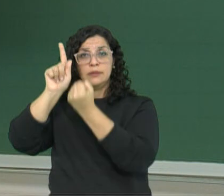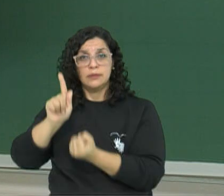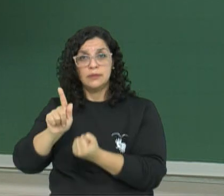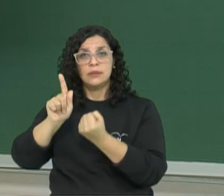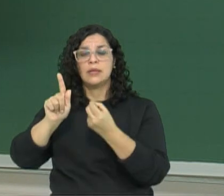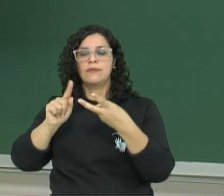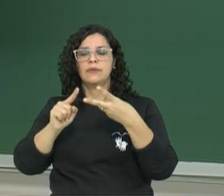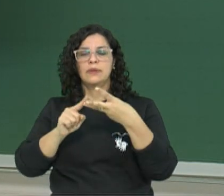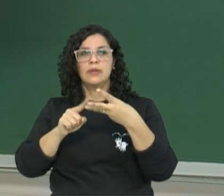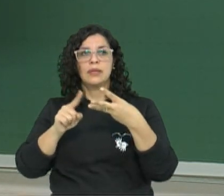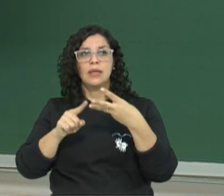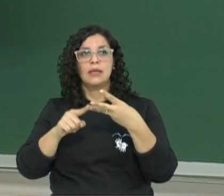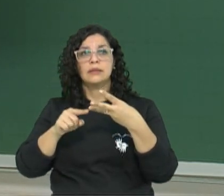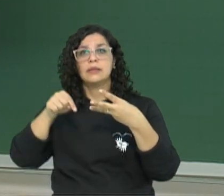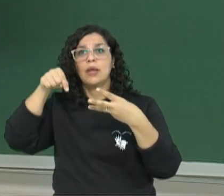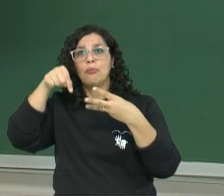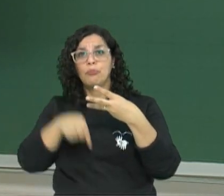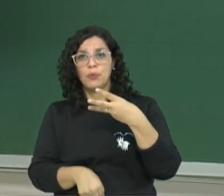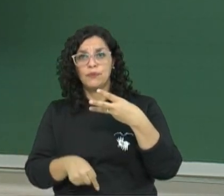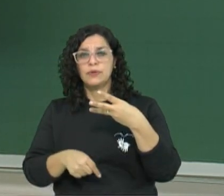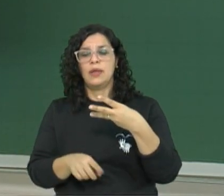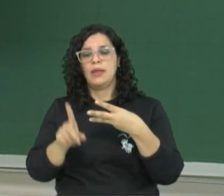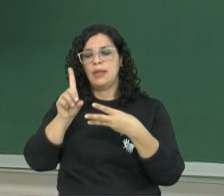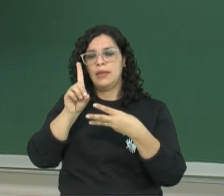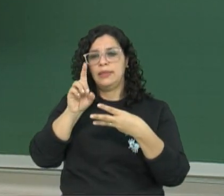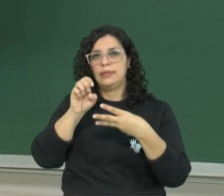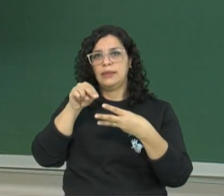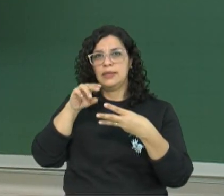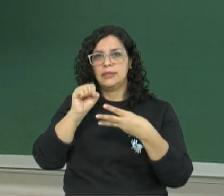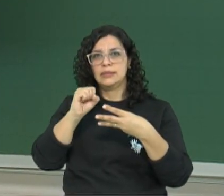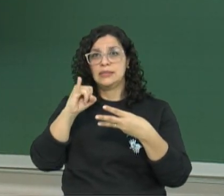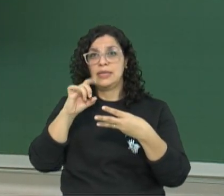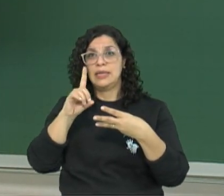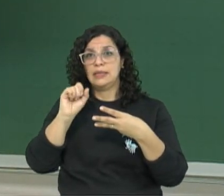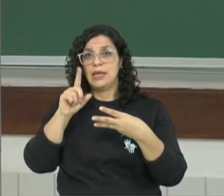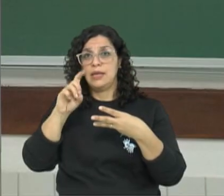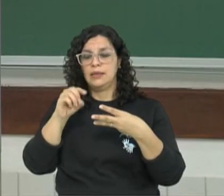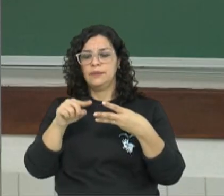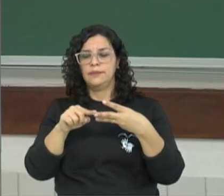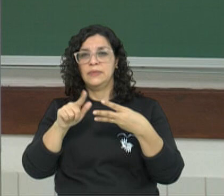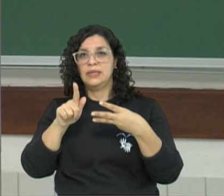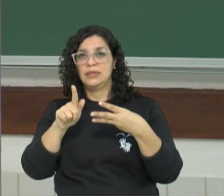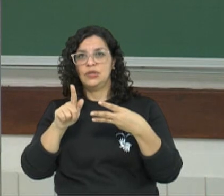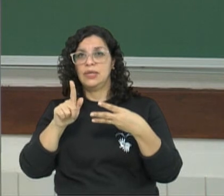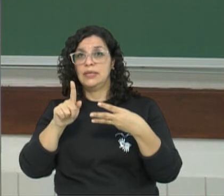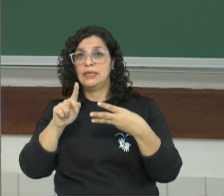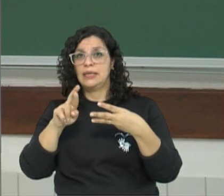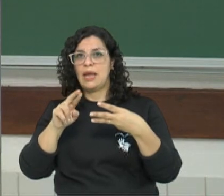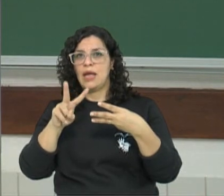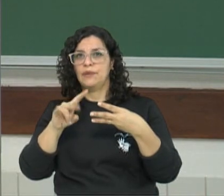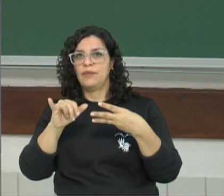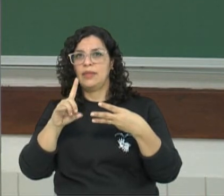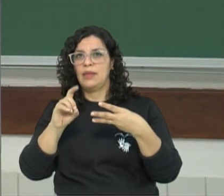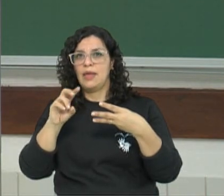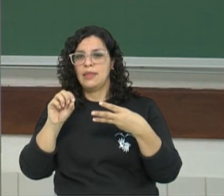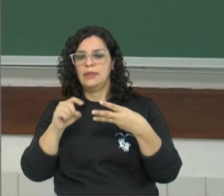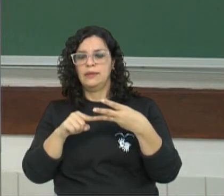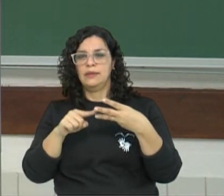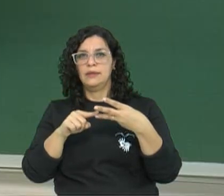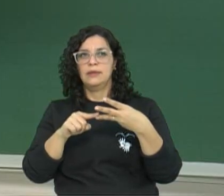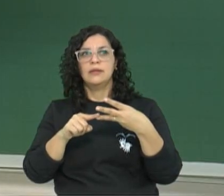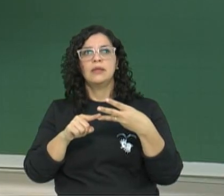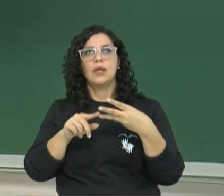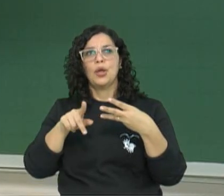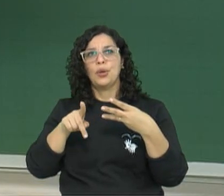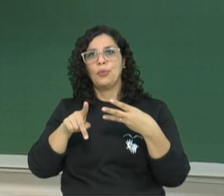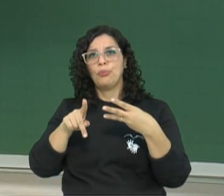à lâmina de fluido, nesse caso a lâmina de água, certo? O teorema de Stevens não serve apenas para água, ele também